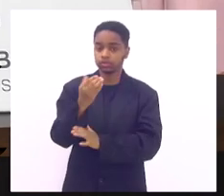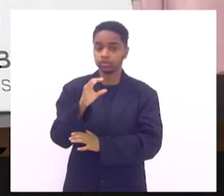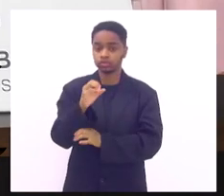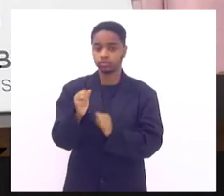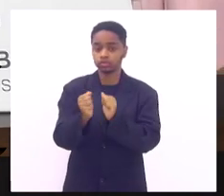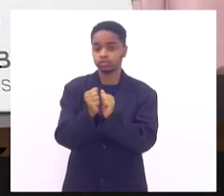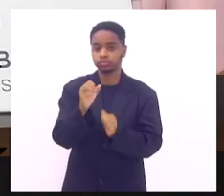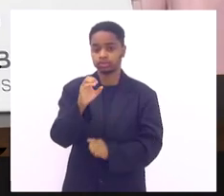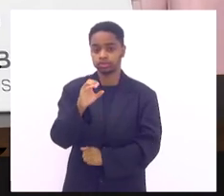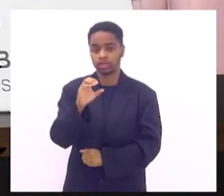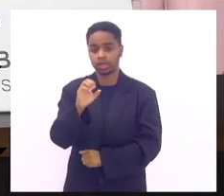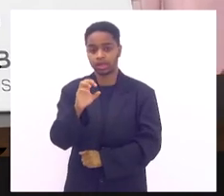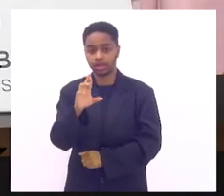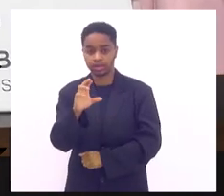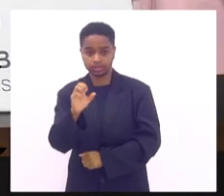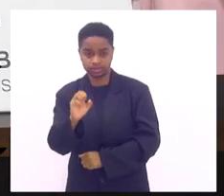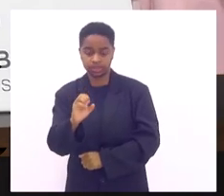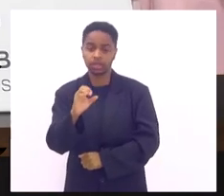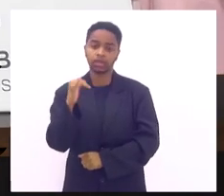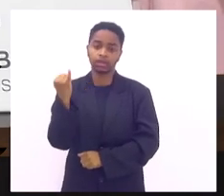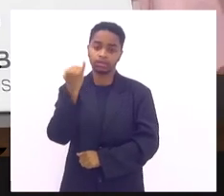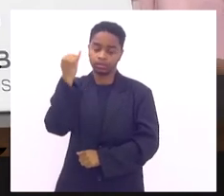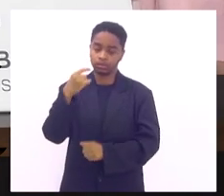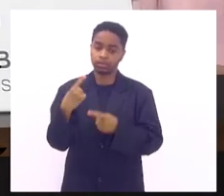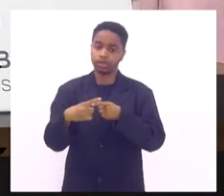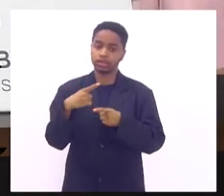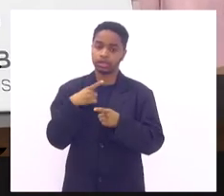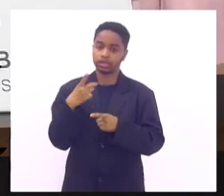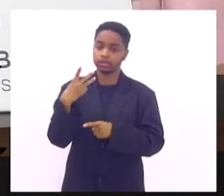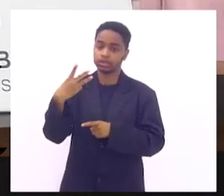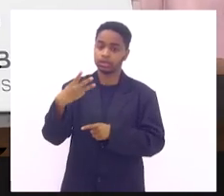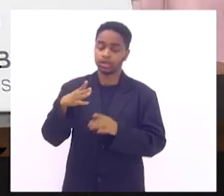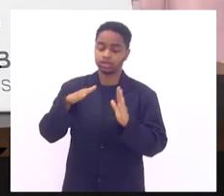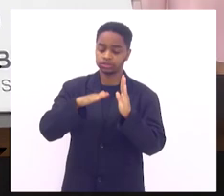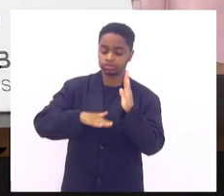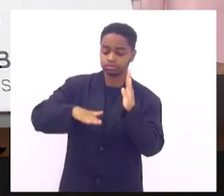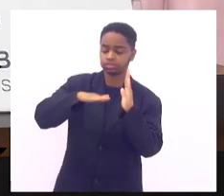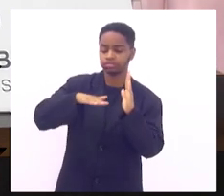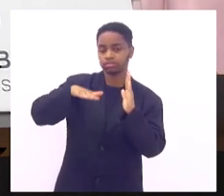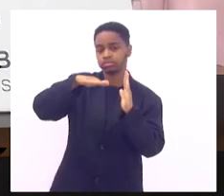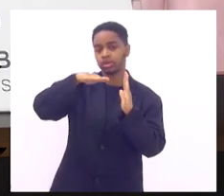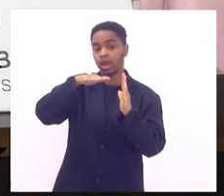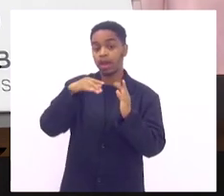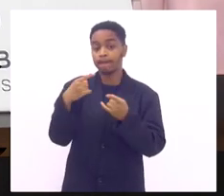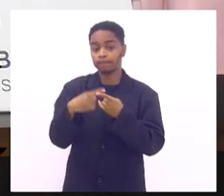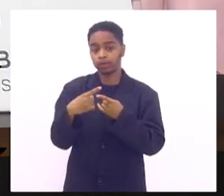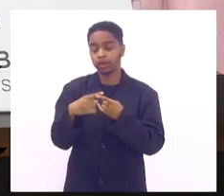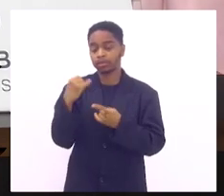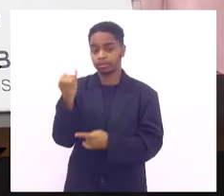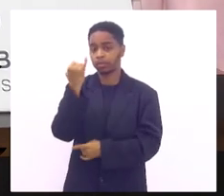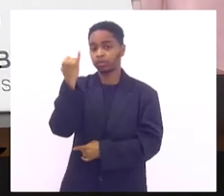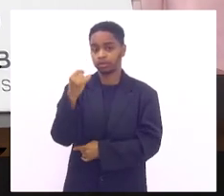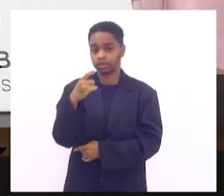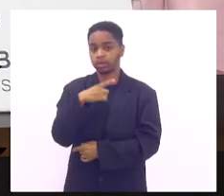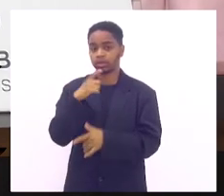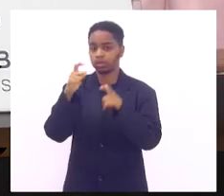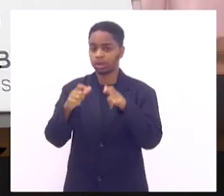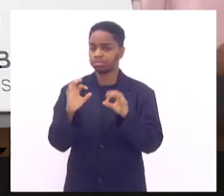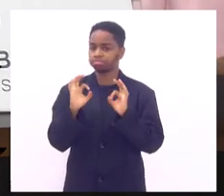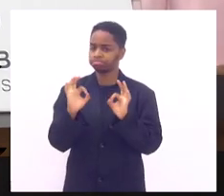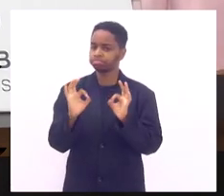foi fundamental, né? Nós temos 3 andares lá, que eu convido a todos que conheçam, porque vale a pena, são equipamentos de